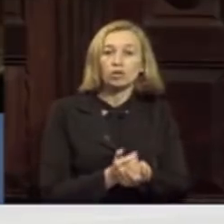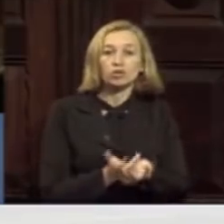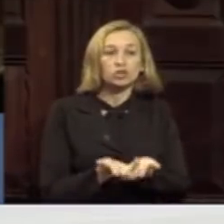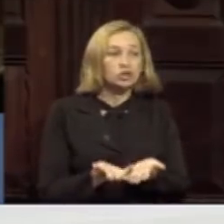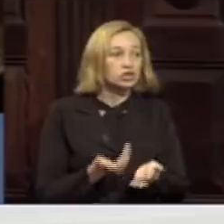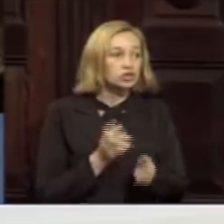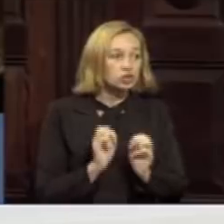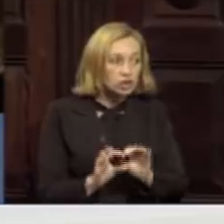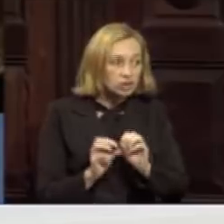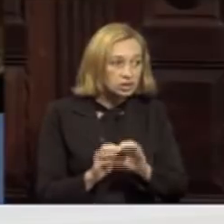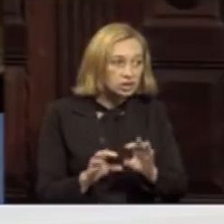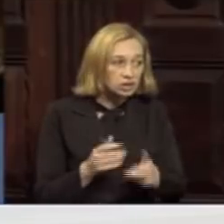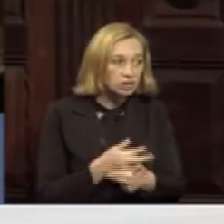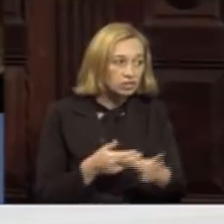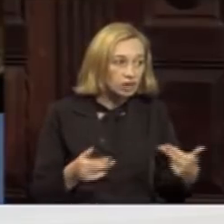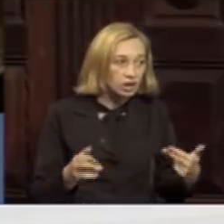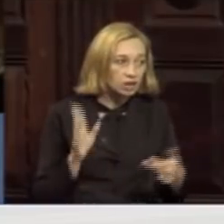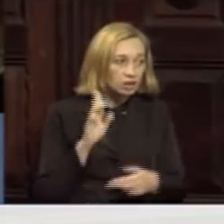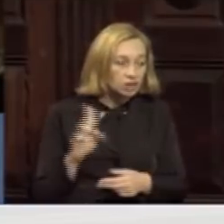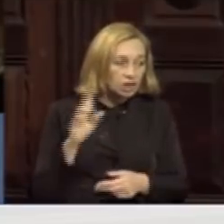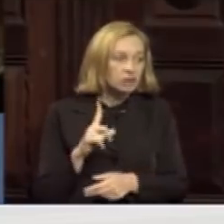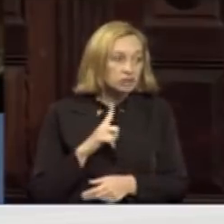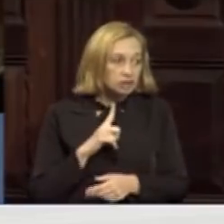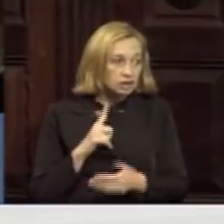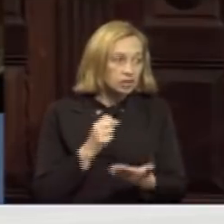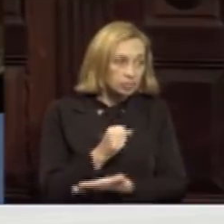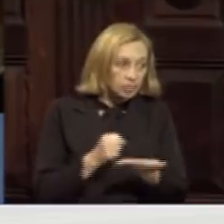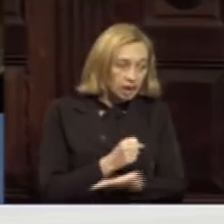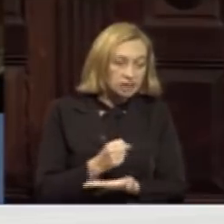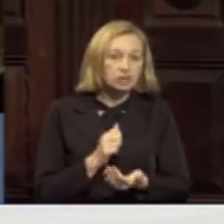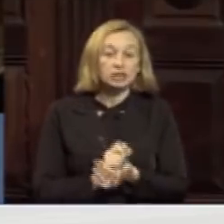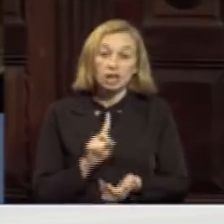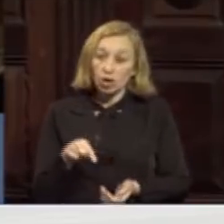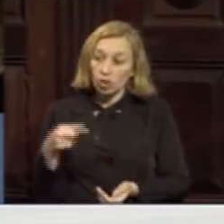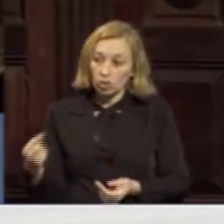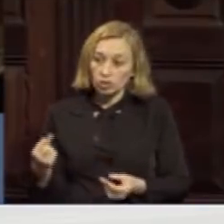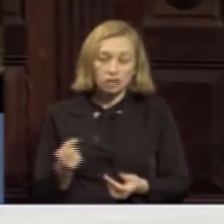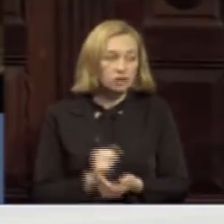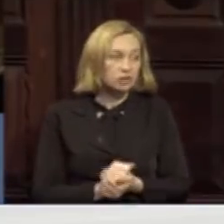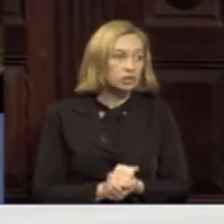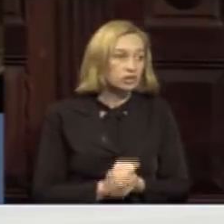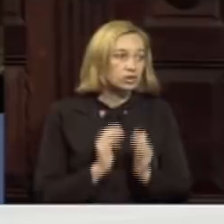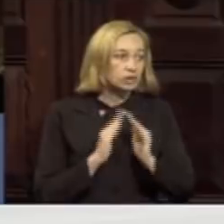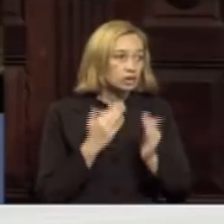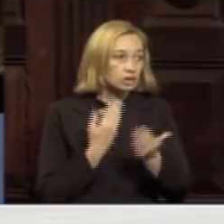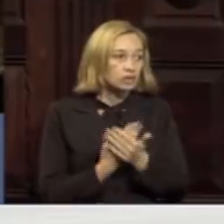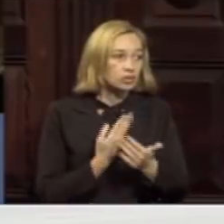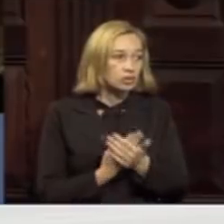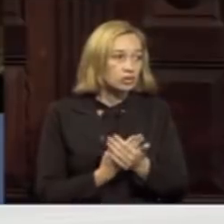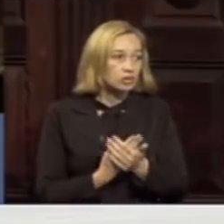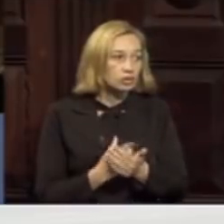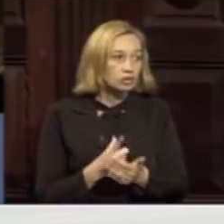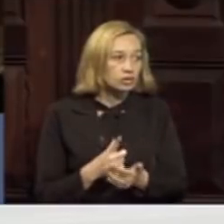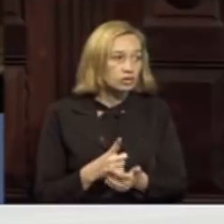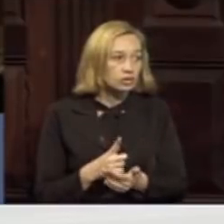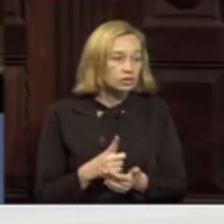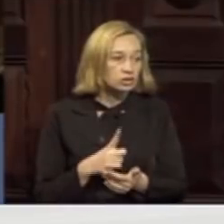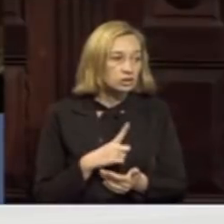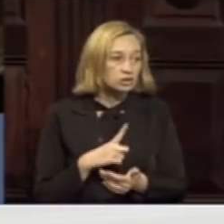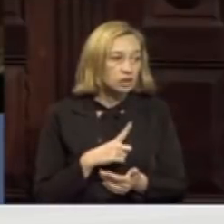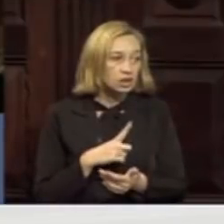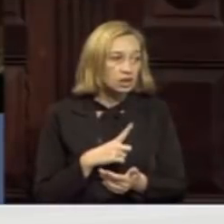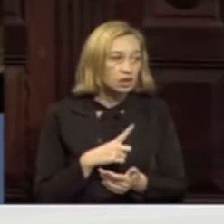aplicação. Muitas universidades têm estruturas assim. Uma outra coisa é um colégio vinculado à universidade que tem um perfil técnico agrícola,